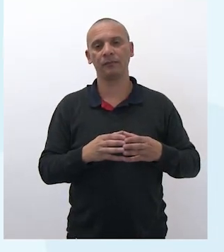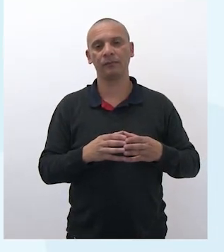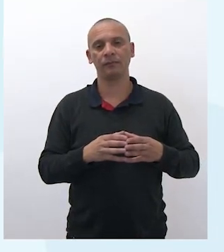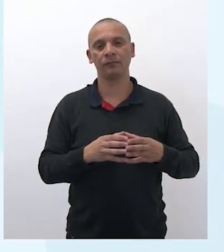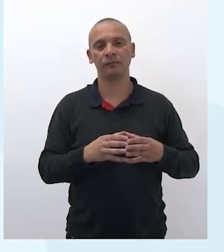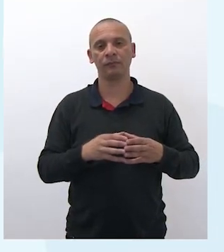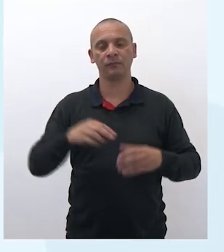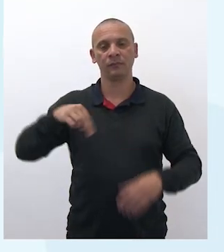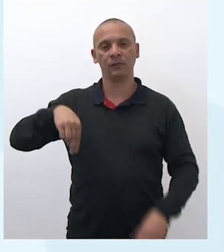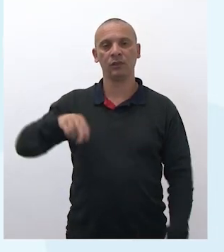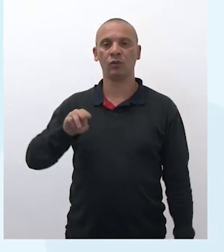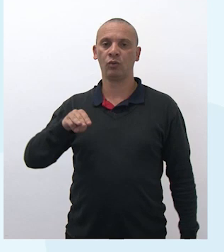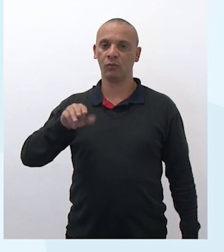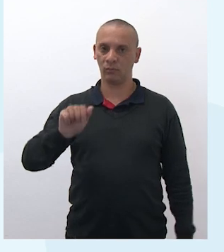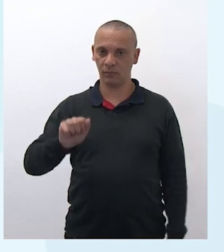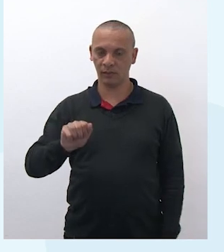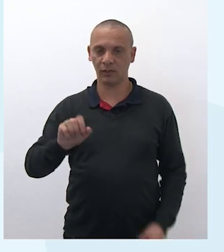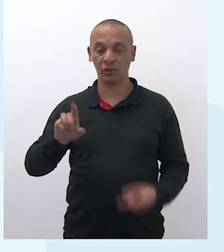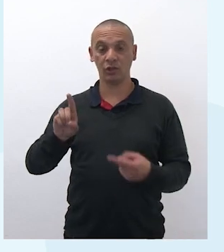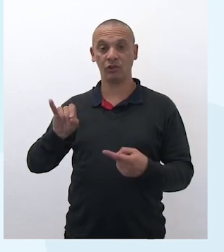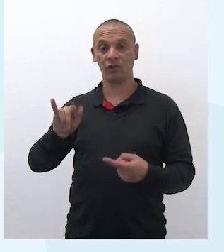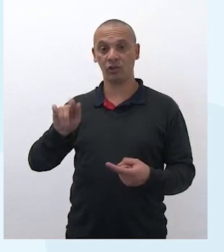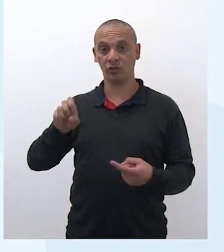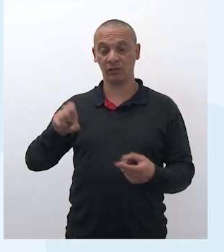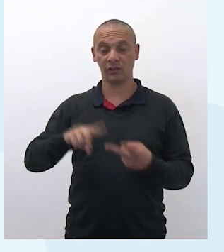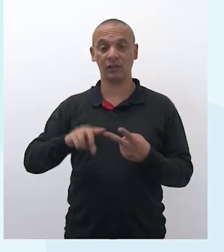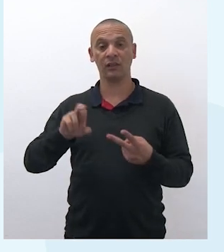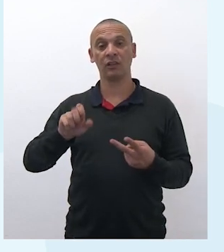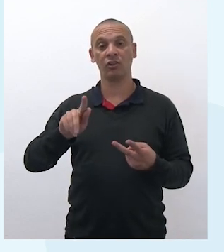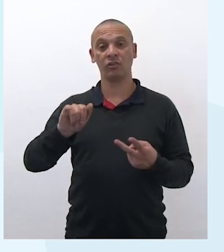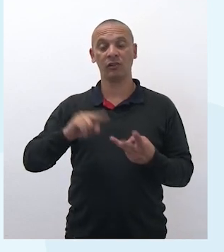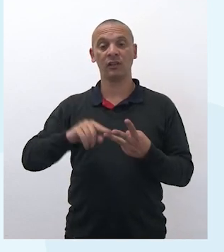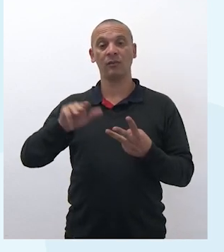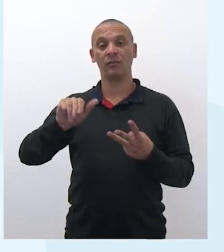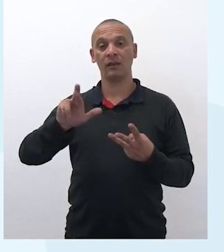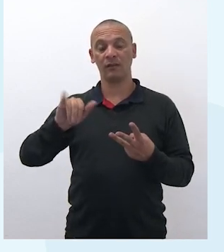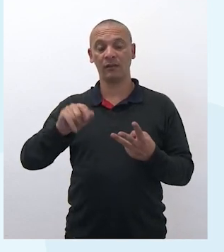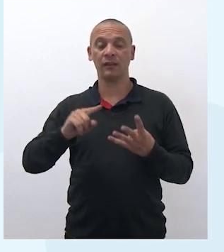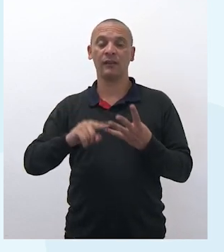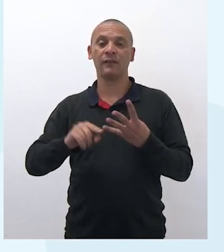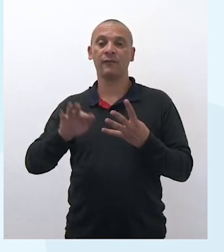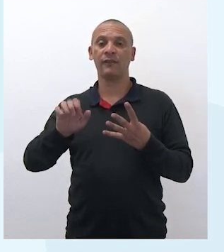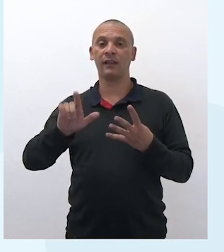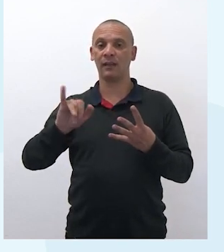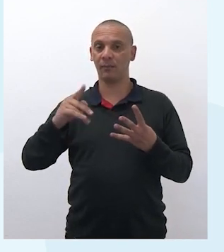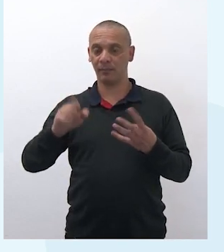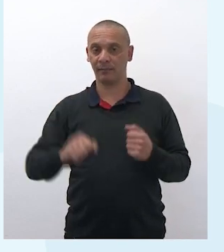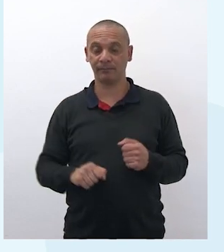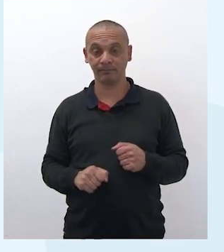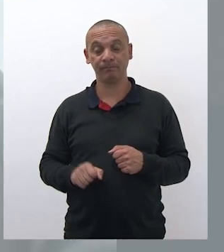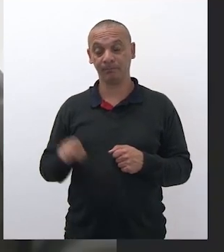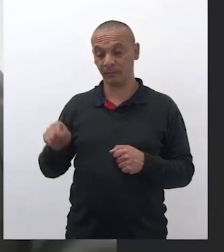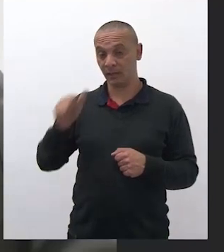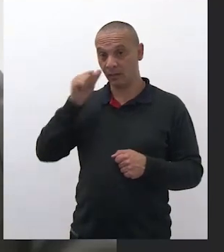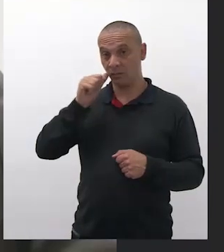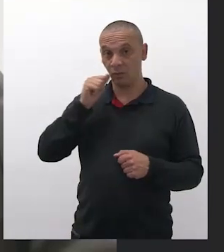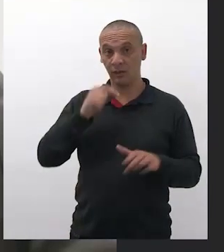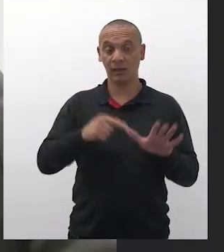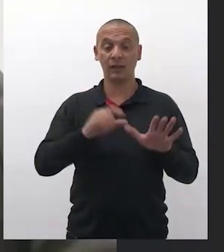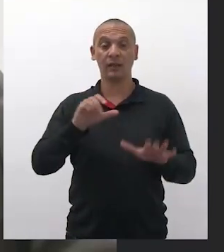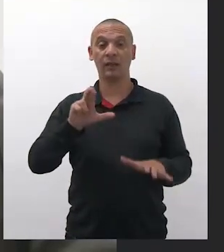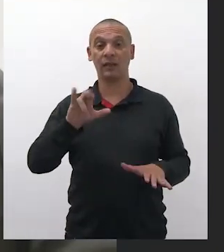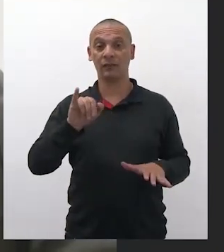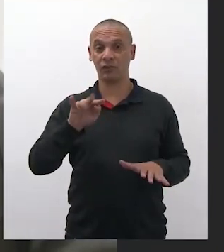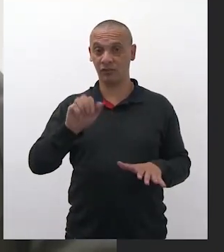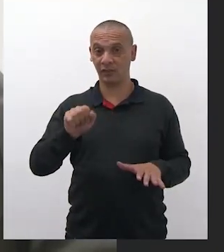NUMA, tá? O Diógenes, a Rejane, a Maristela e o Felipe, particularmente a Cristina Nogueirol, que é